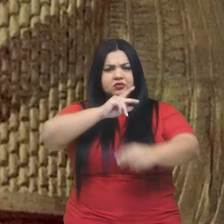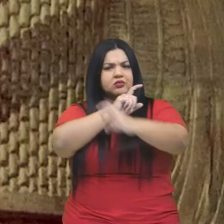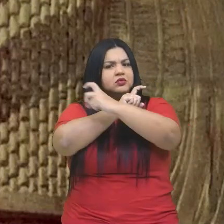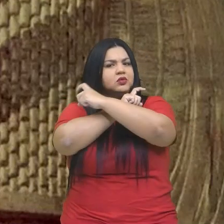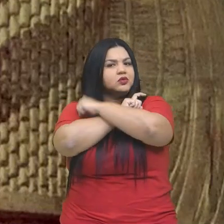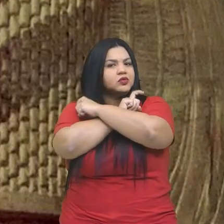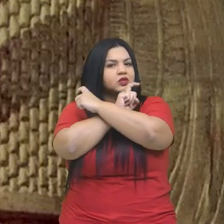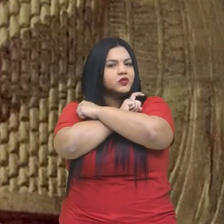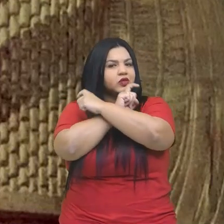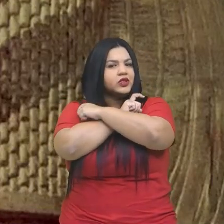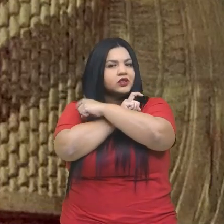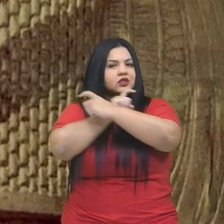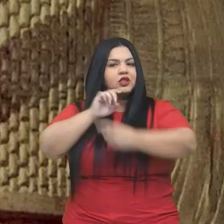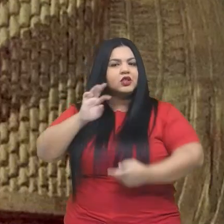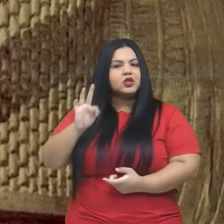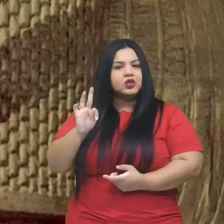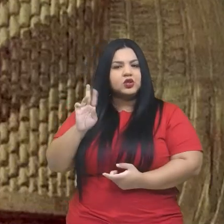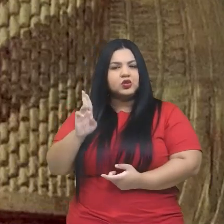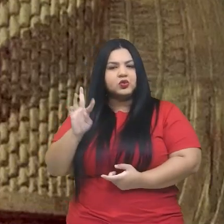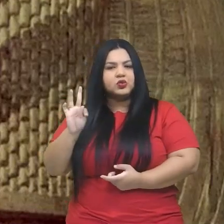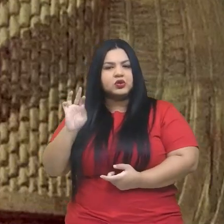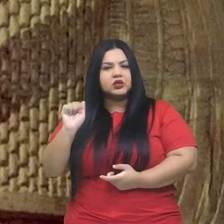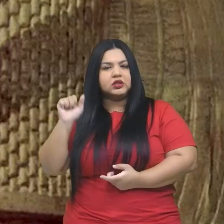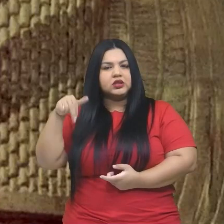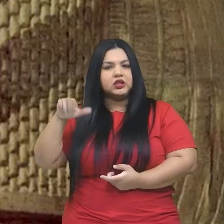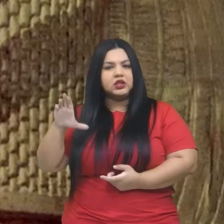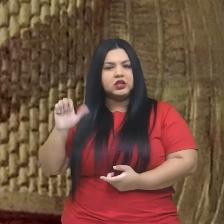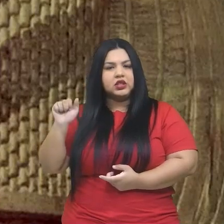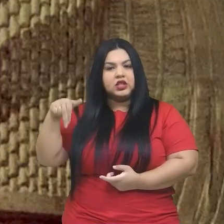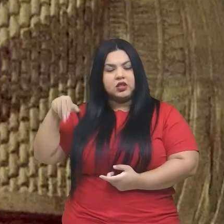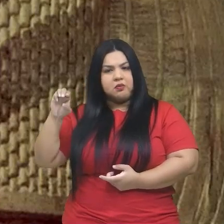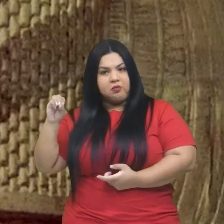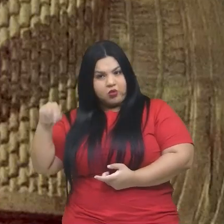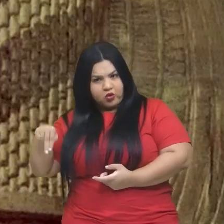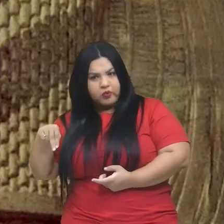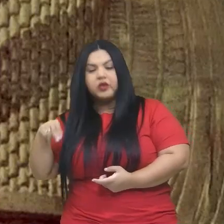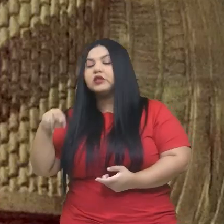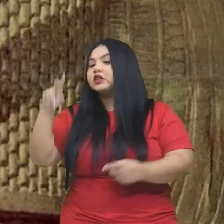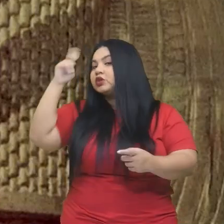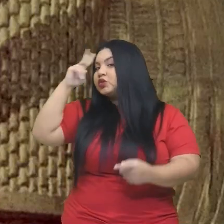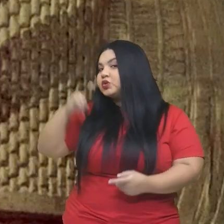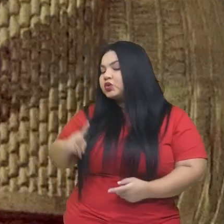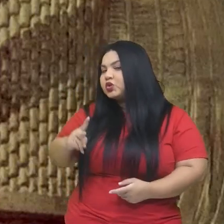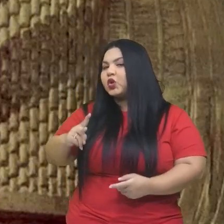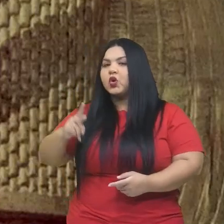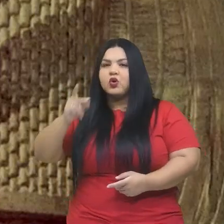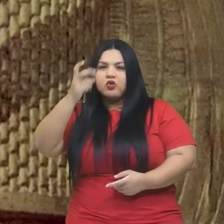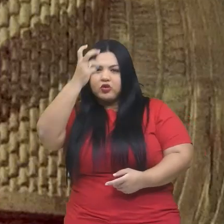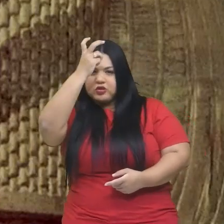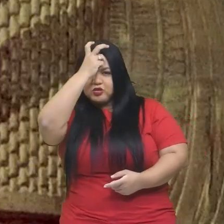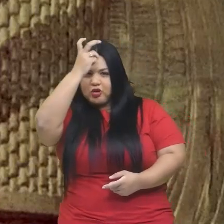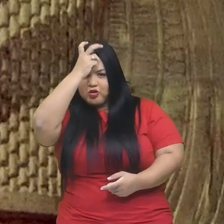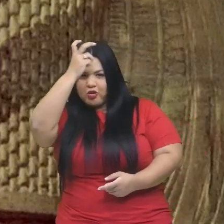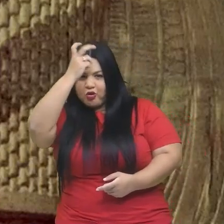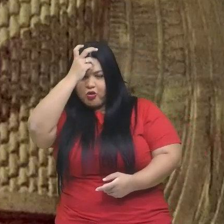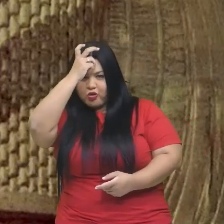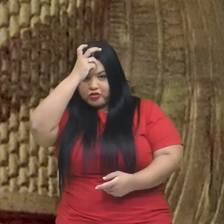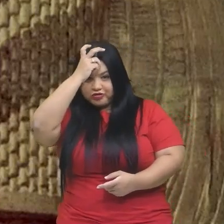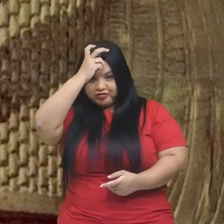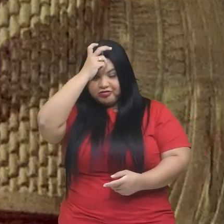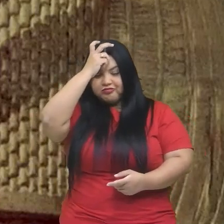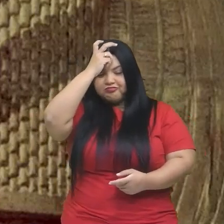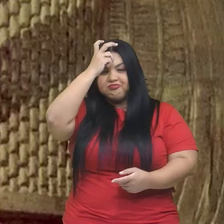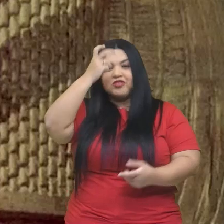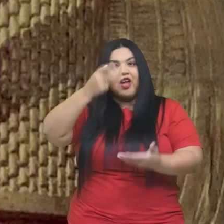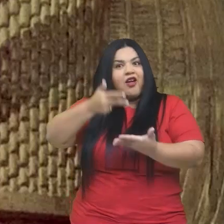ouviu falar, não é, da história egípcia, né, com as múmias, faraós